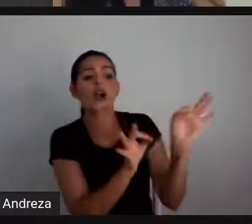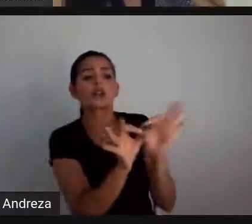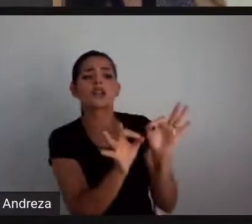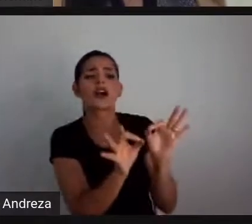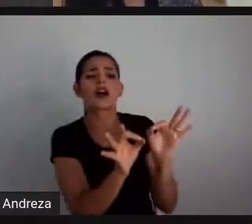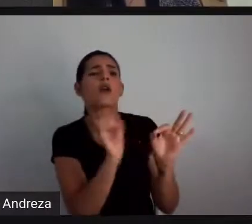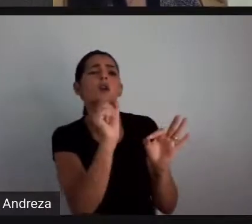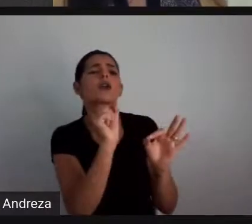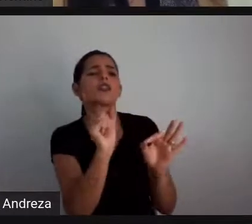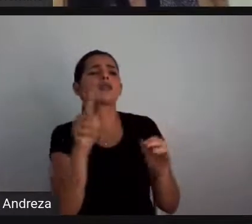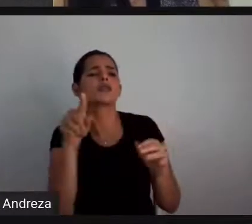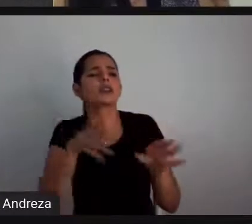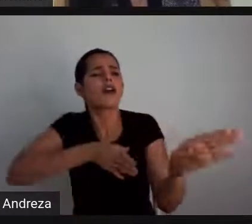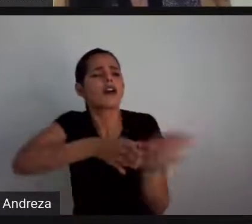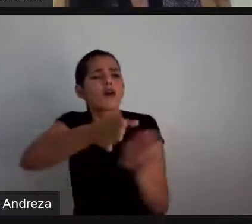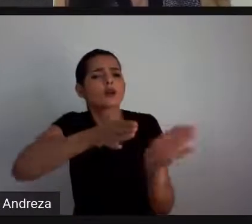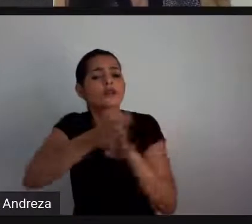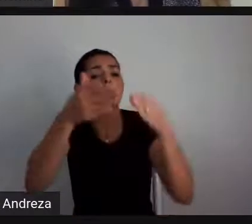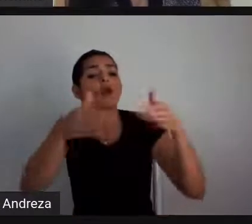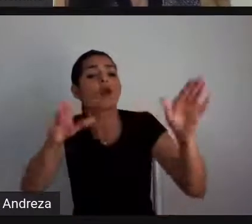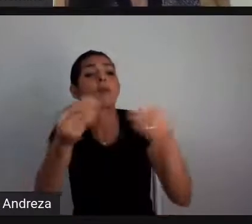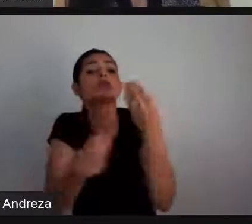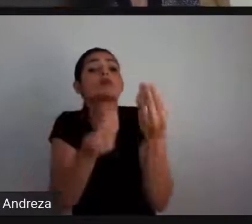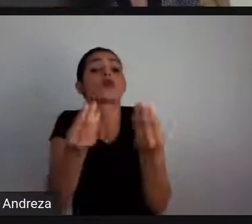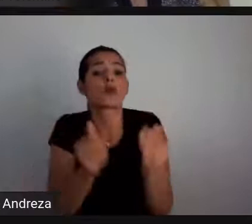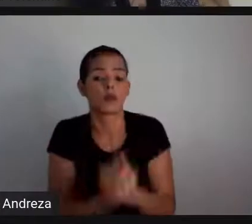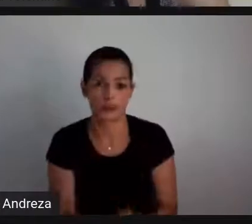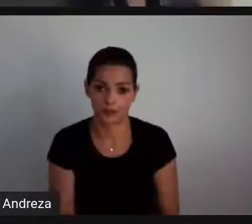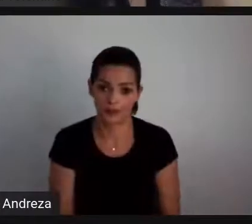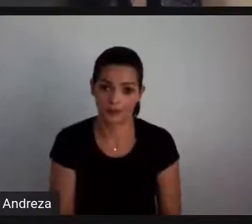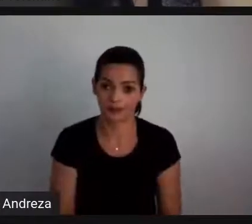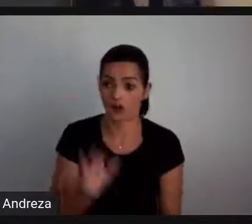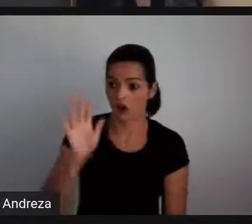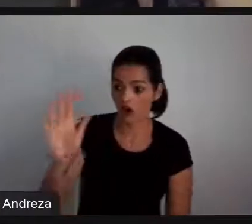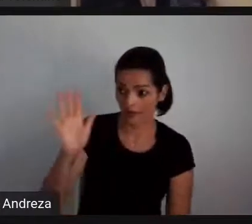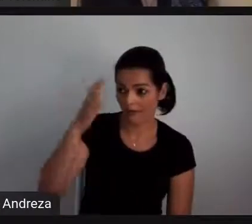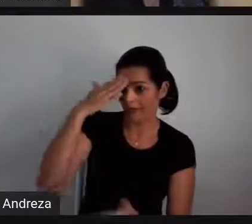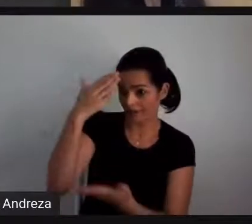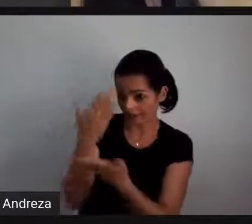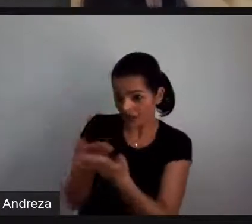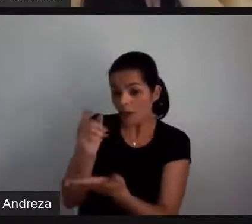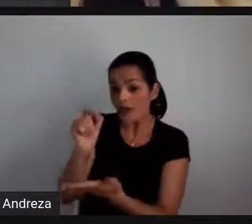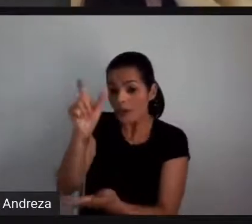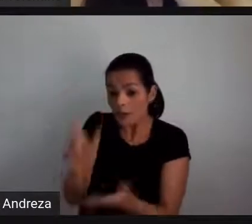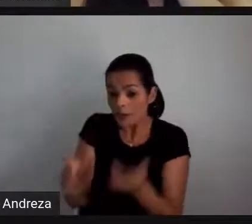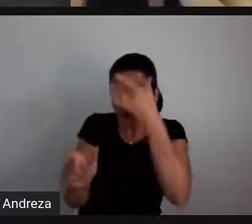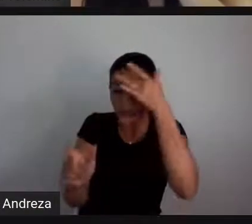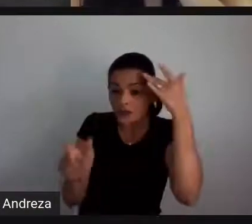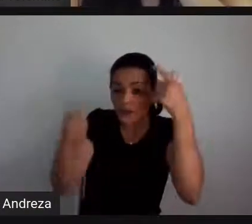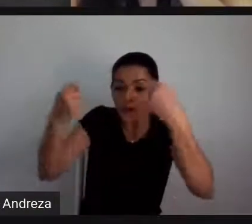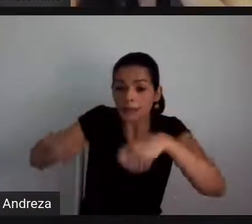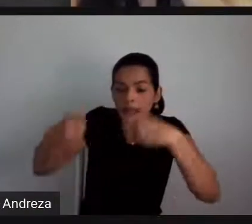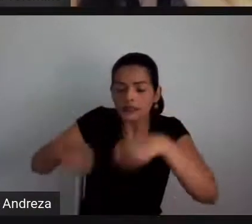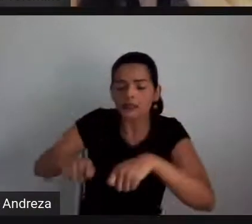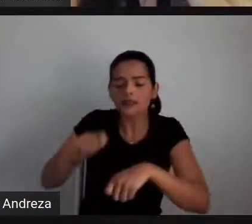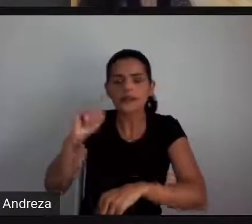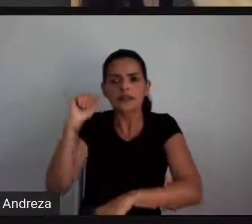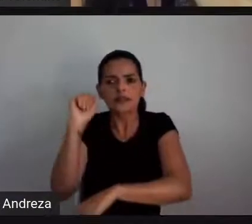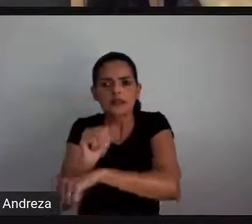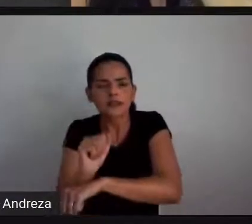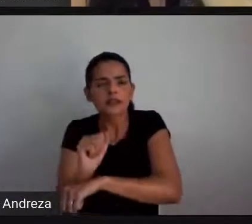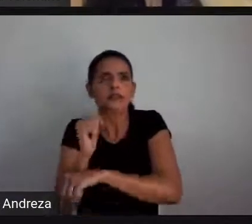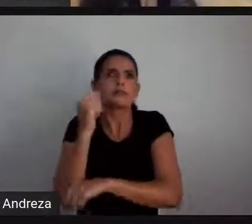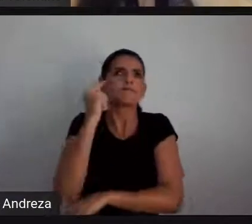processo? Então, Clarice, eu acredito assim que quando a pessoa ela precisa parar e repensar